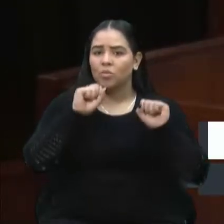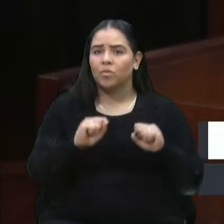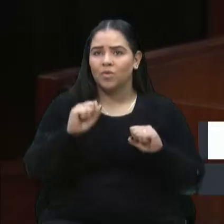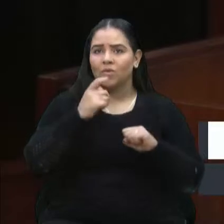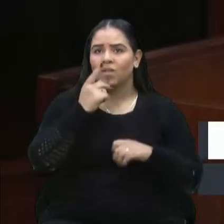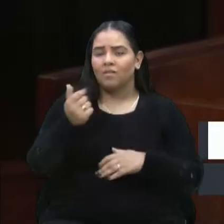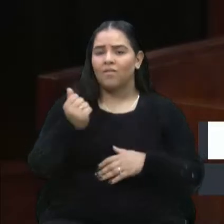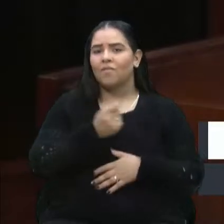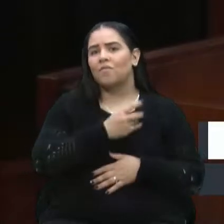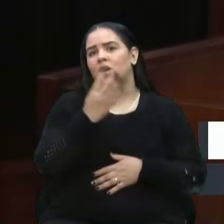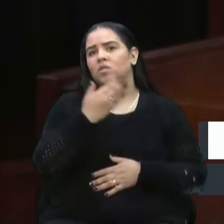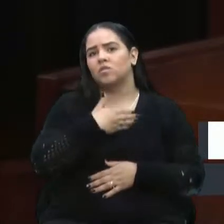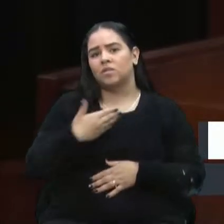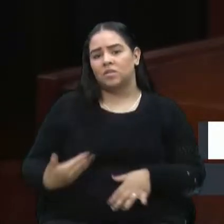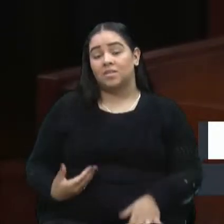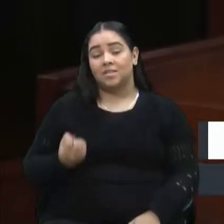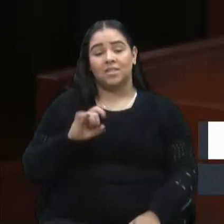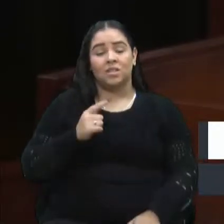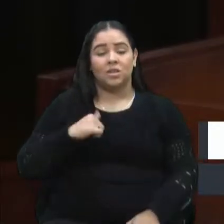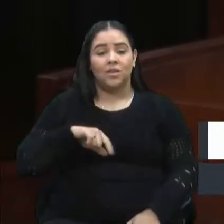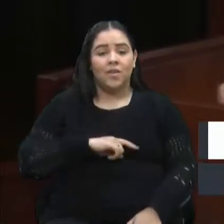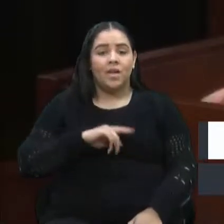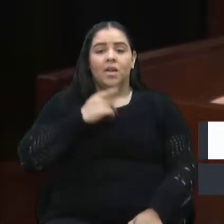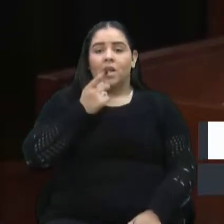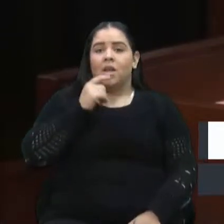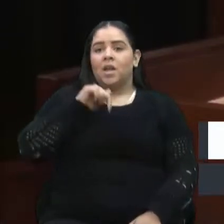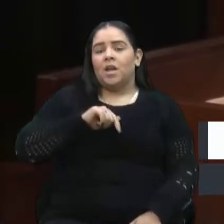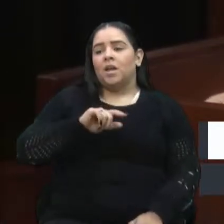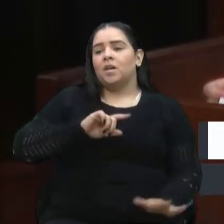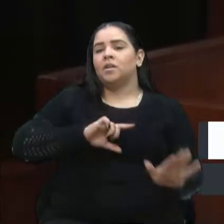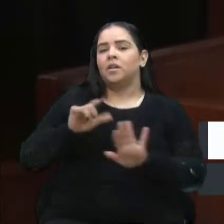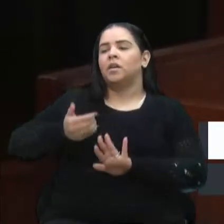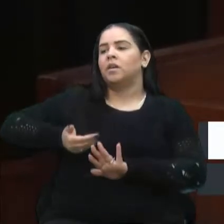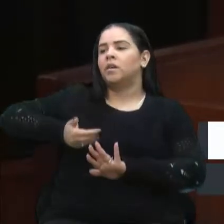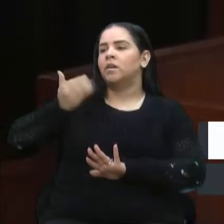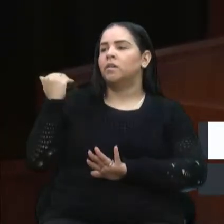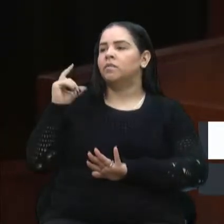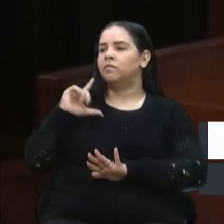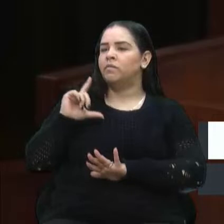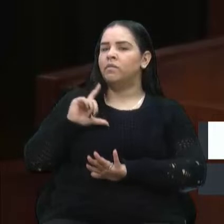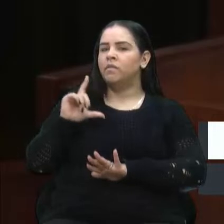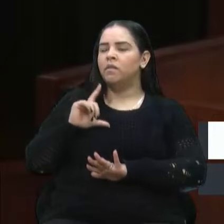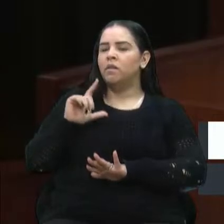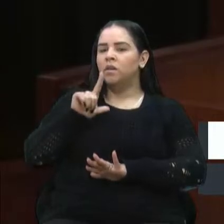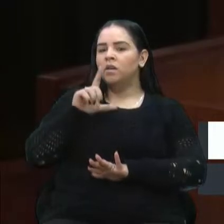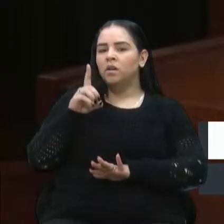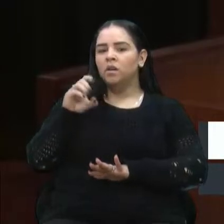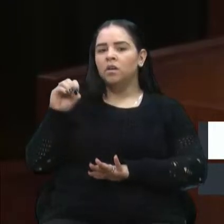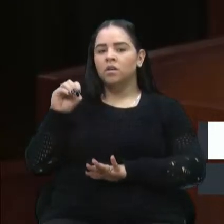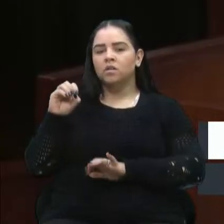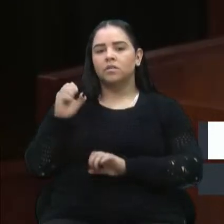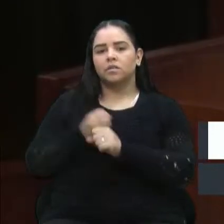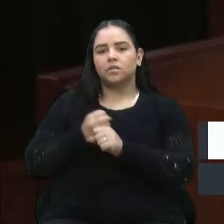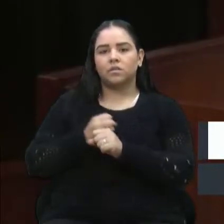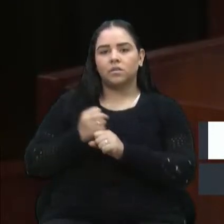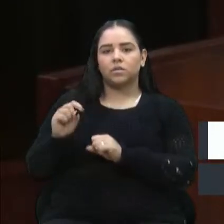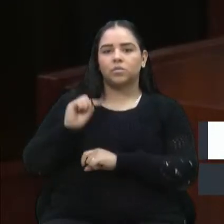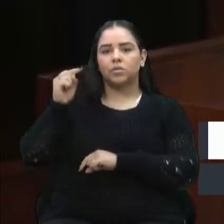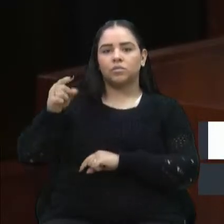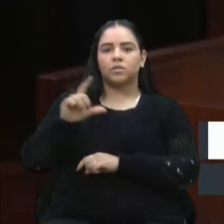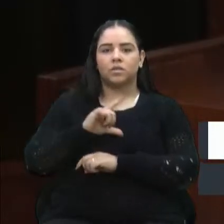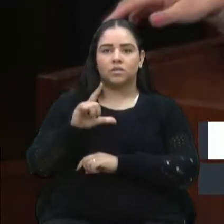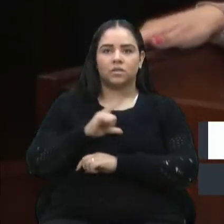vários, né, governos. Se nós falar aqui que a gente recebeu semana passada, né, a previsão da LDO do ano que vem, que está